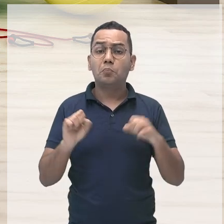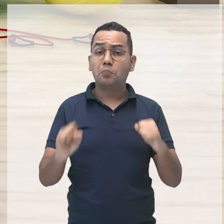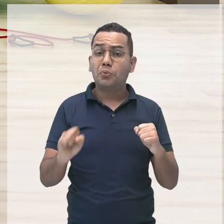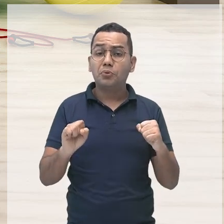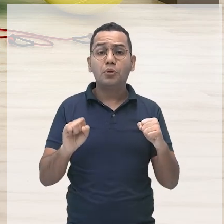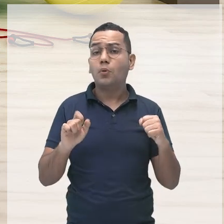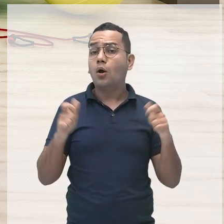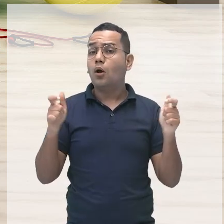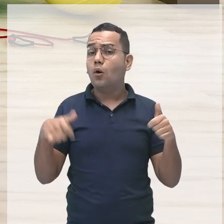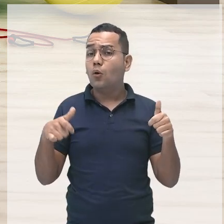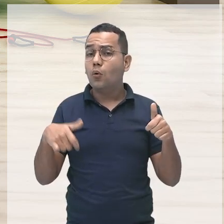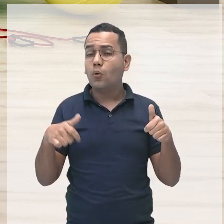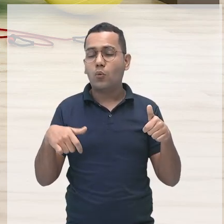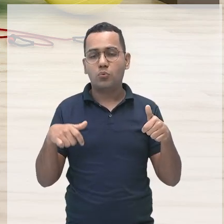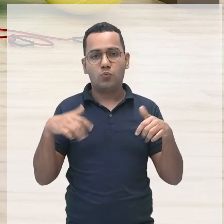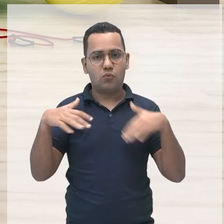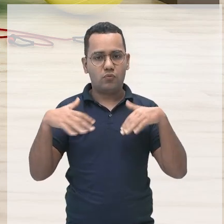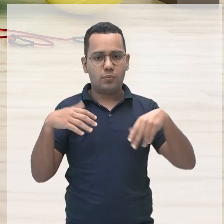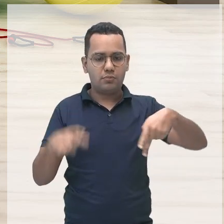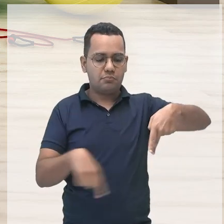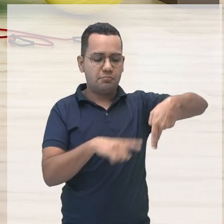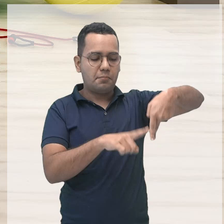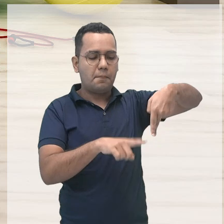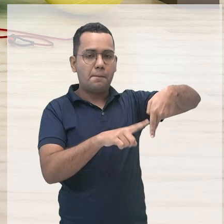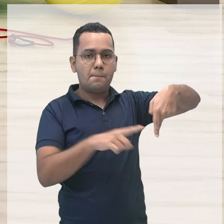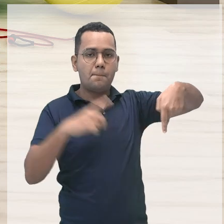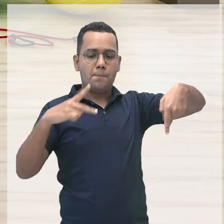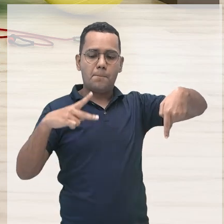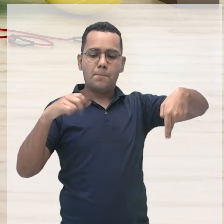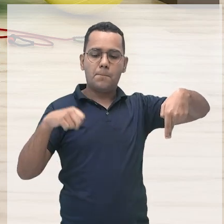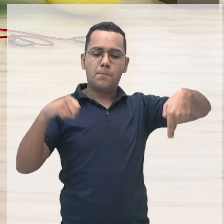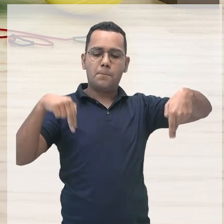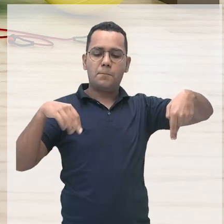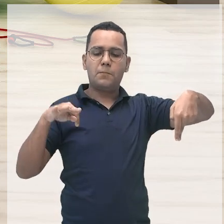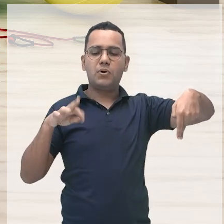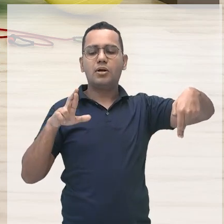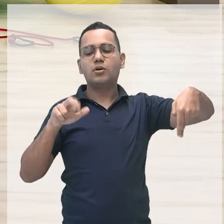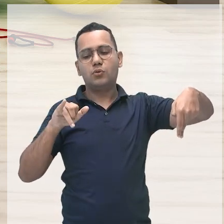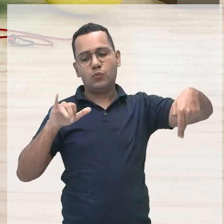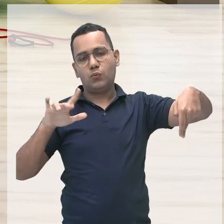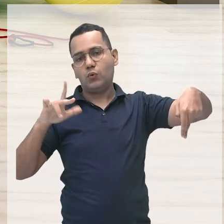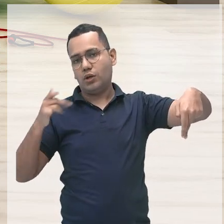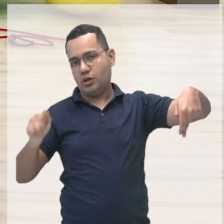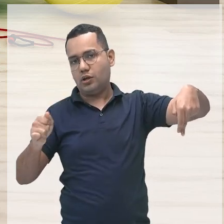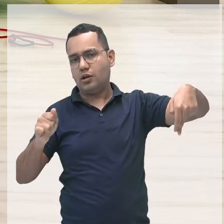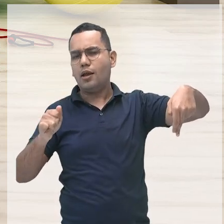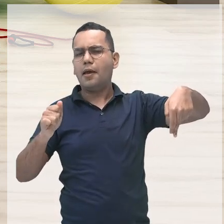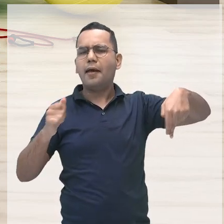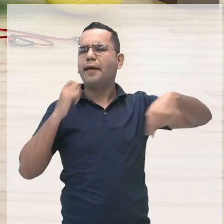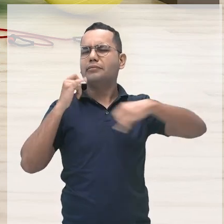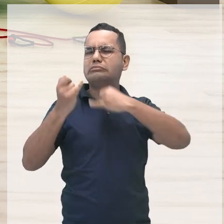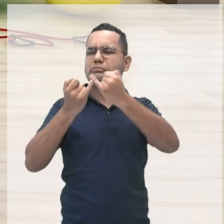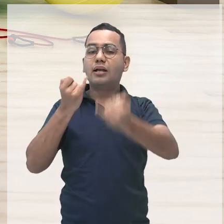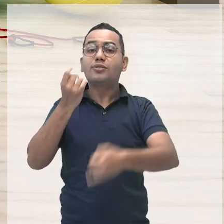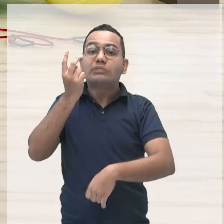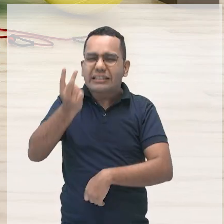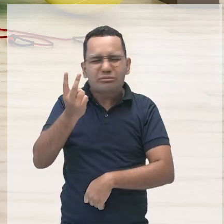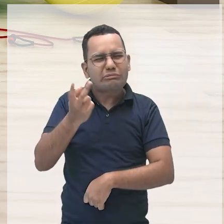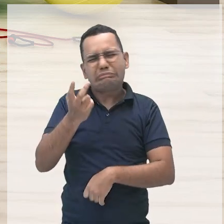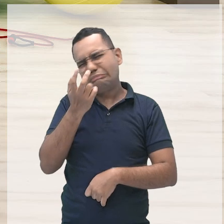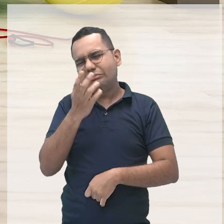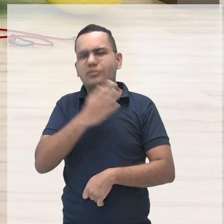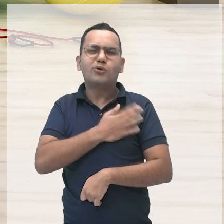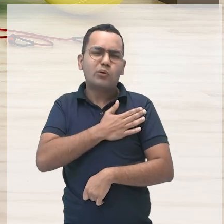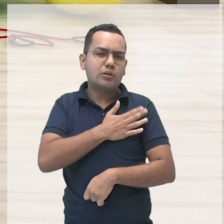panturrilha. Vocês sabem que a panturrilha é considerada como se fosse o nosso segundo coração. Por quê? Porque ela é que é